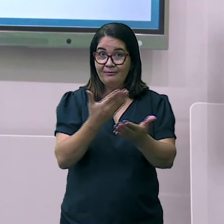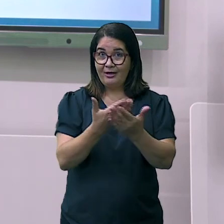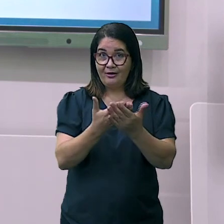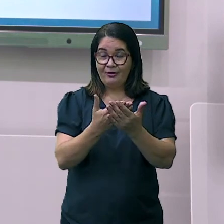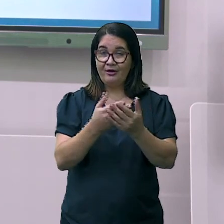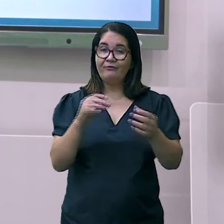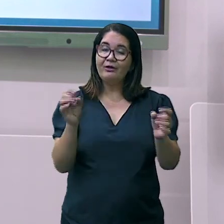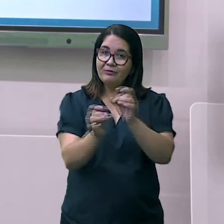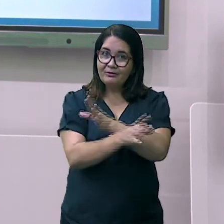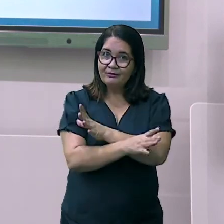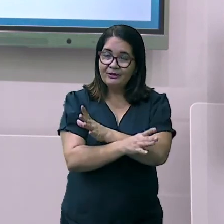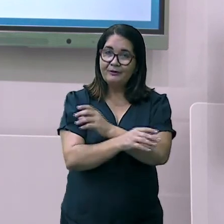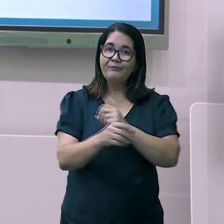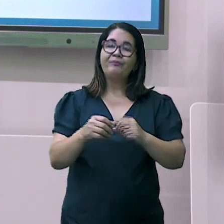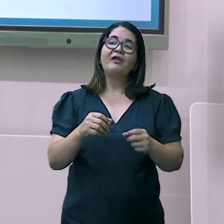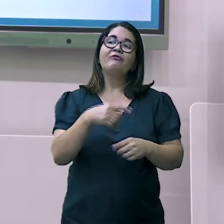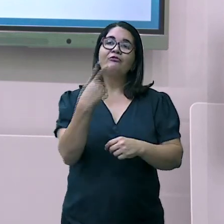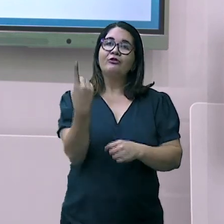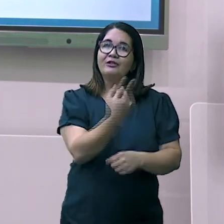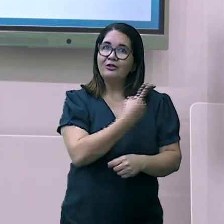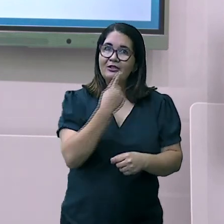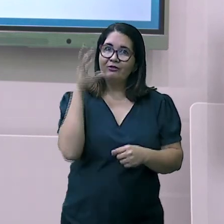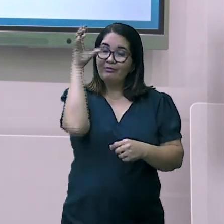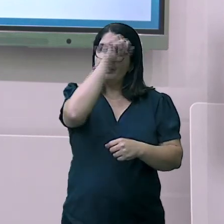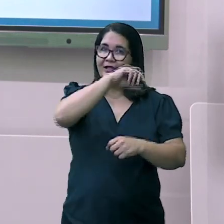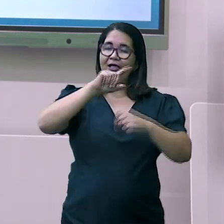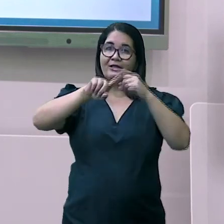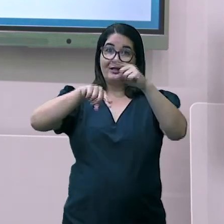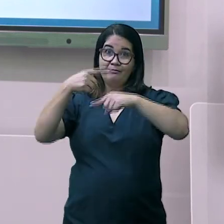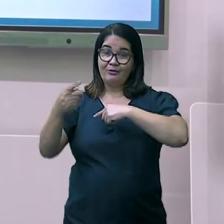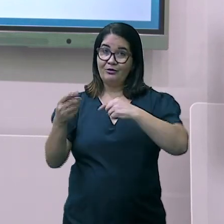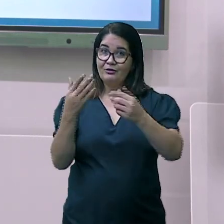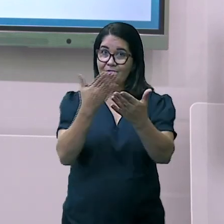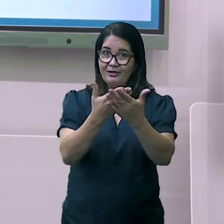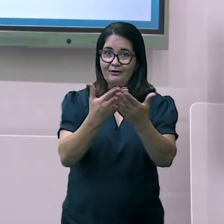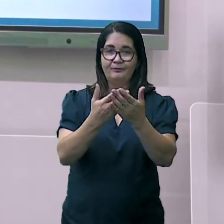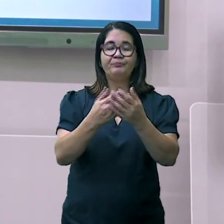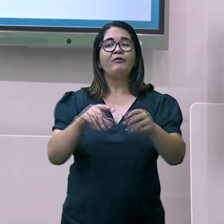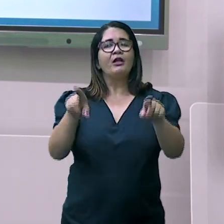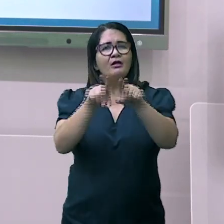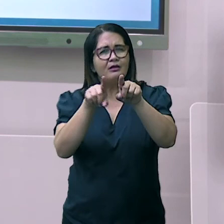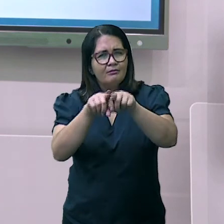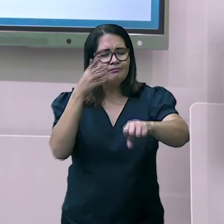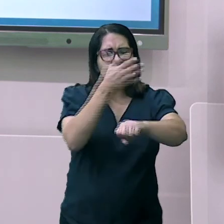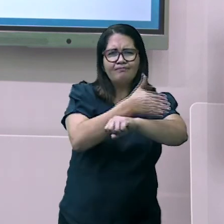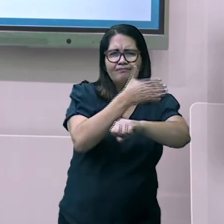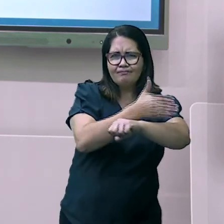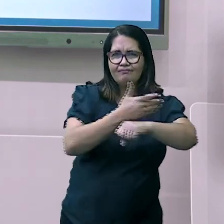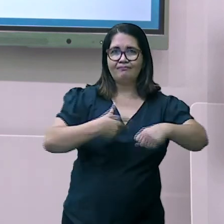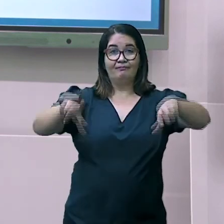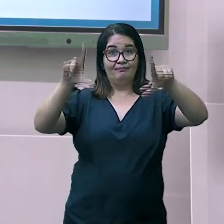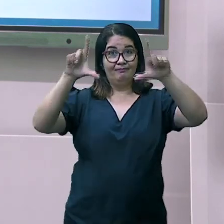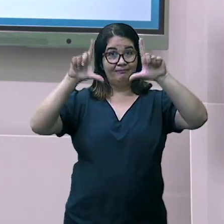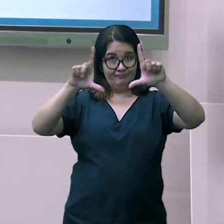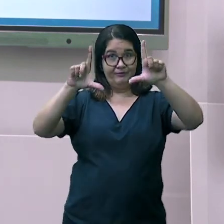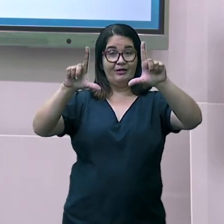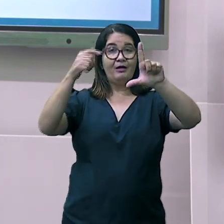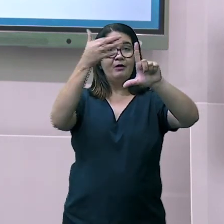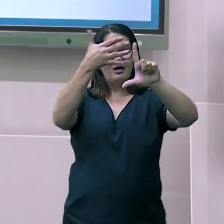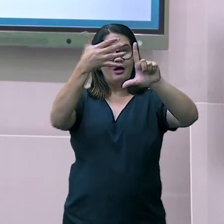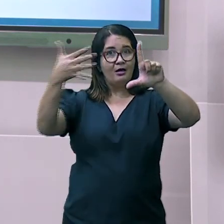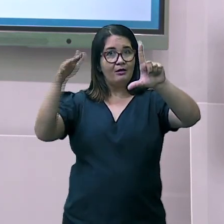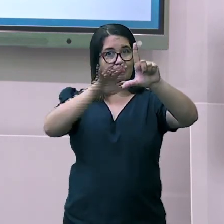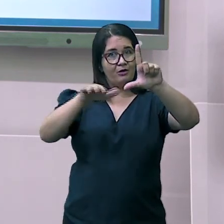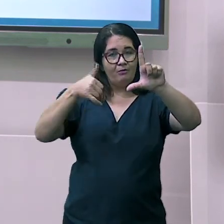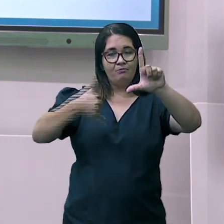por aqui e espero vocês na próxima. E para acessar nossas atividades na plataforma SMED GV, aponte